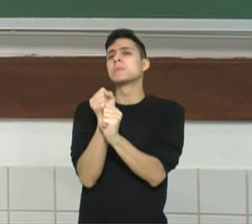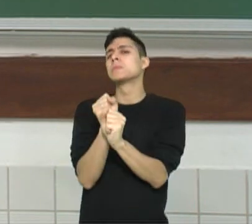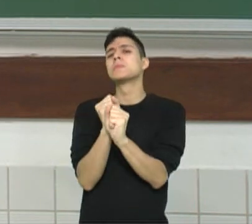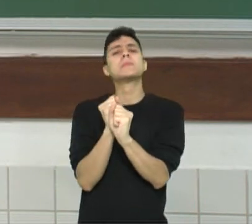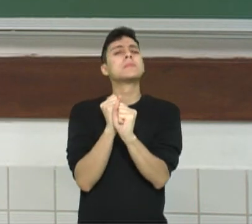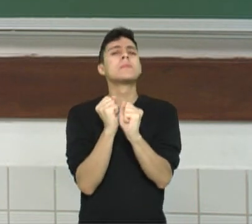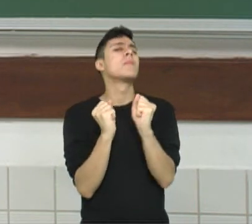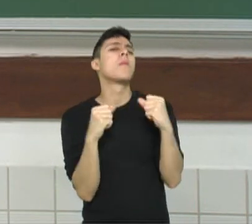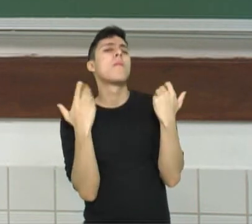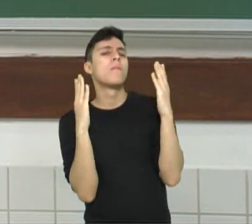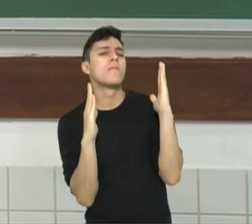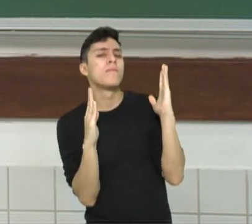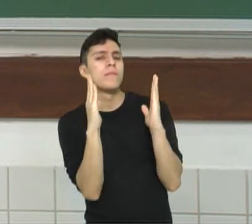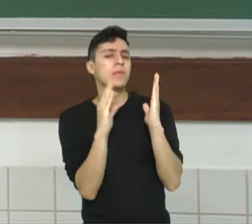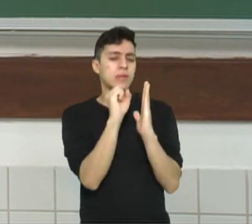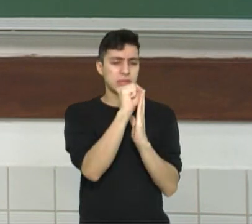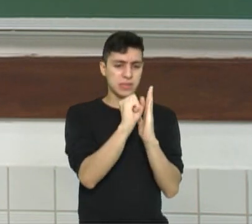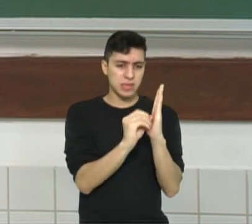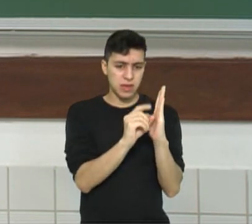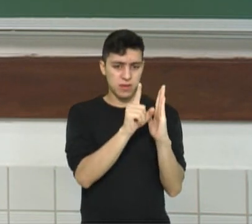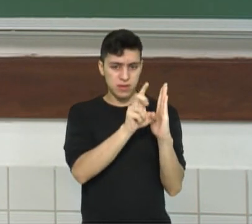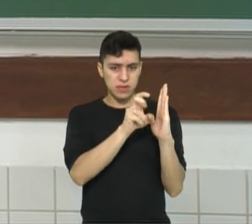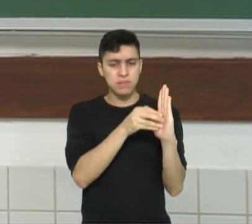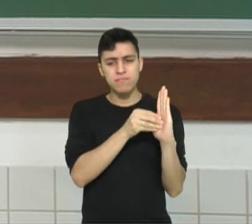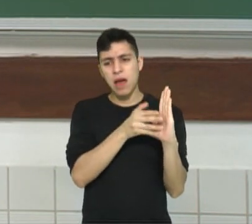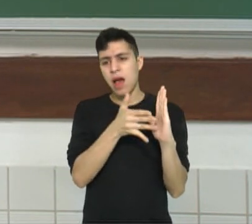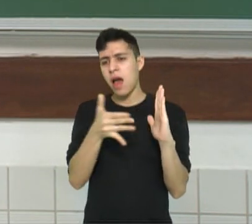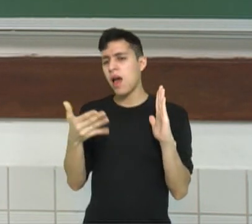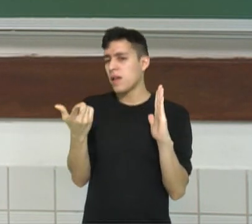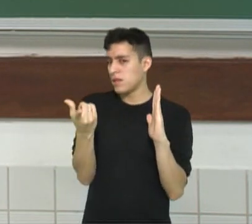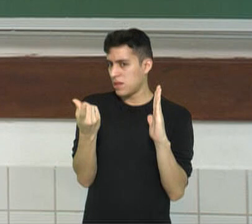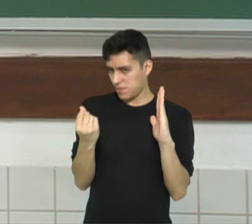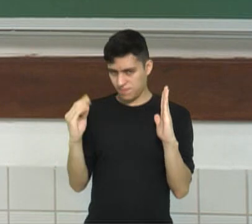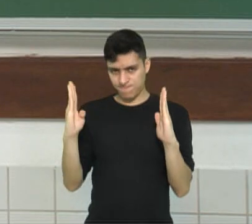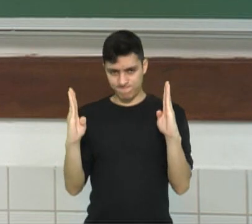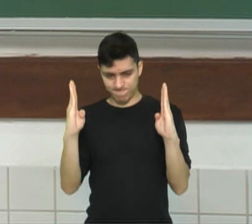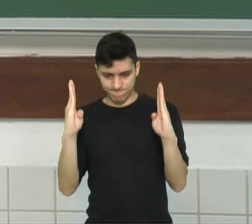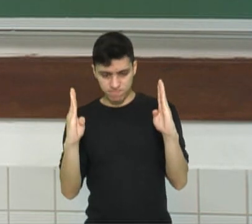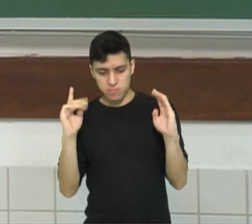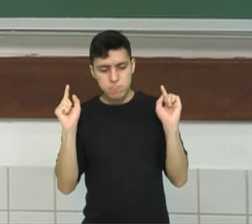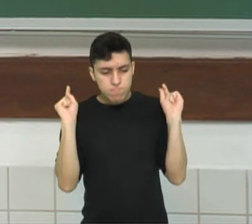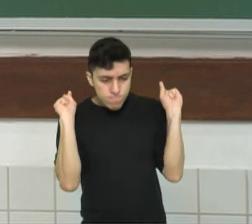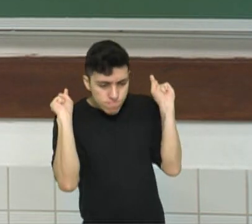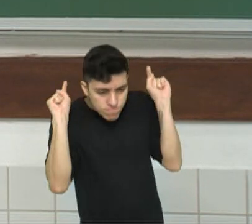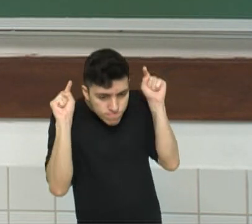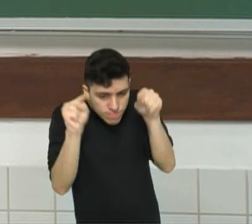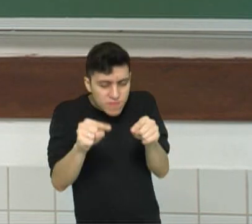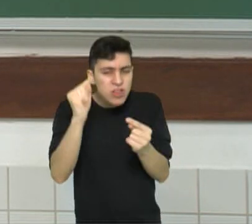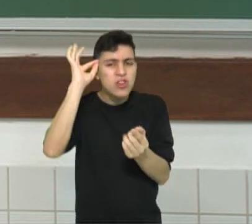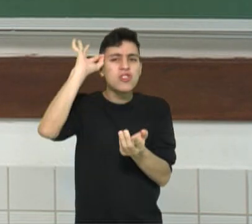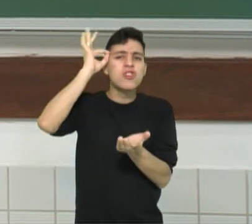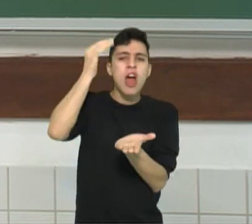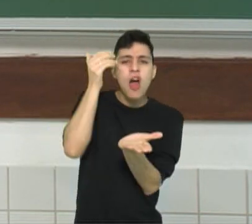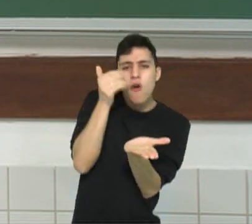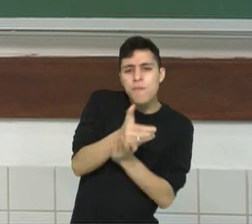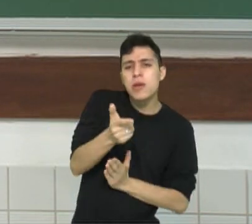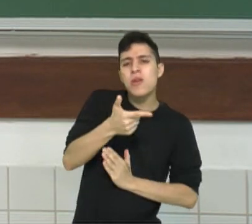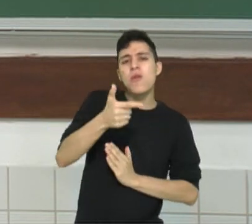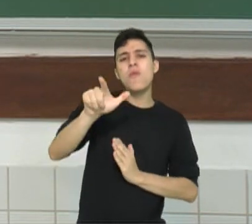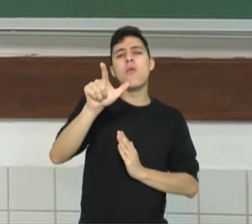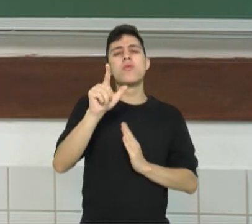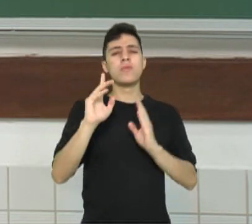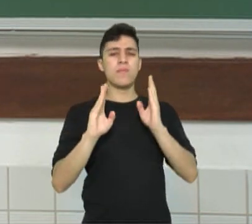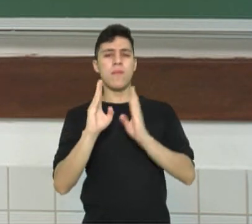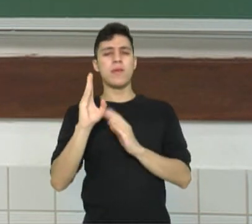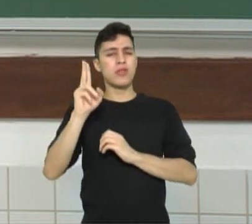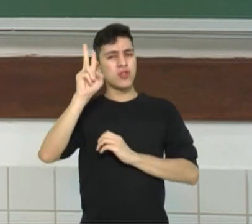século XV e o século XVI. Esse é o momento em que nós já começamos a viver uma outra era